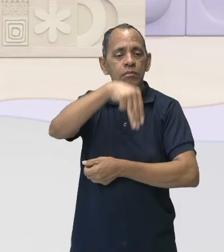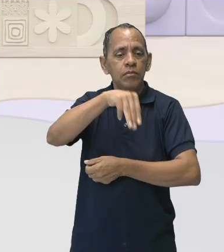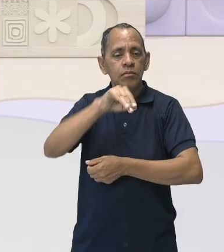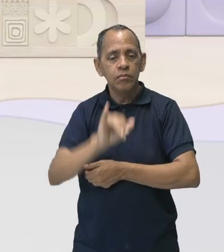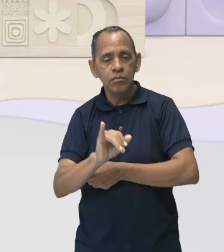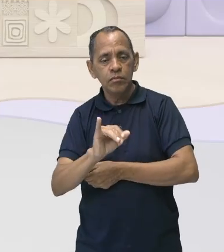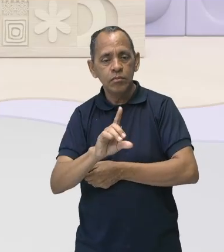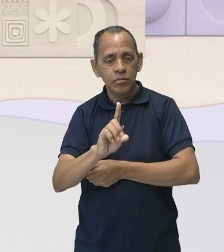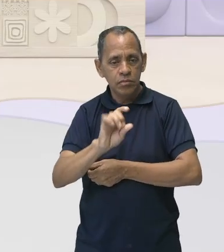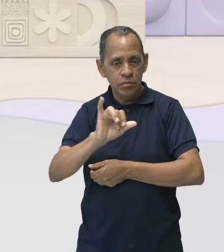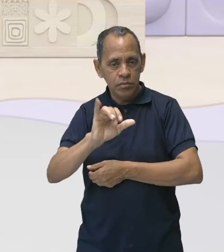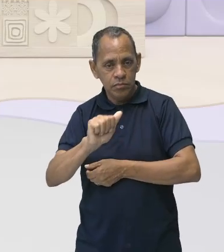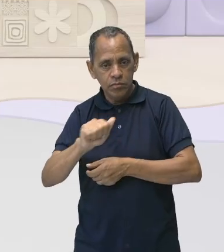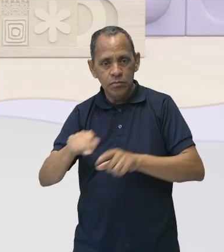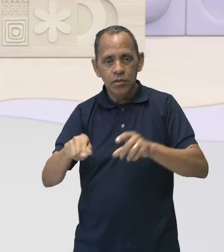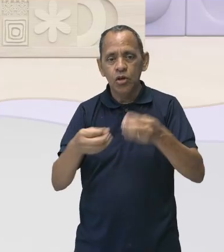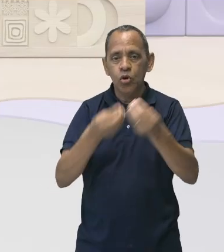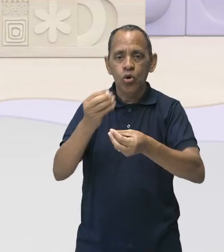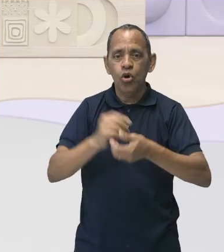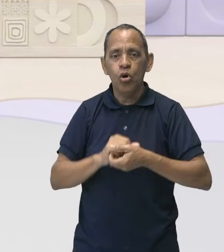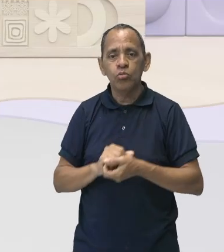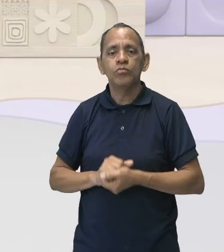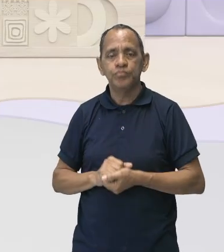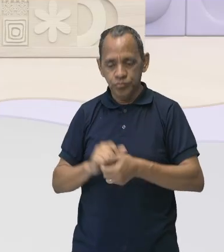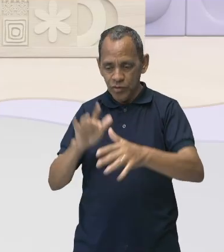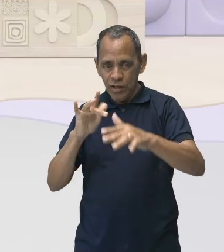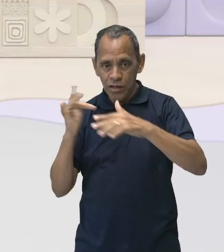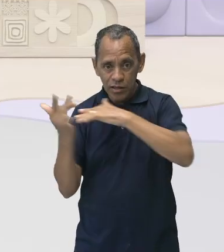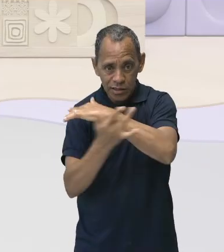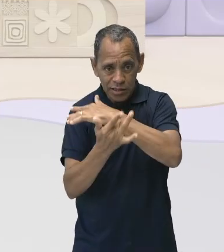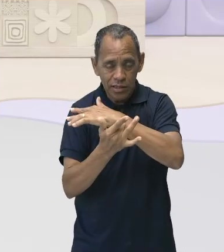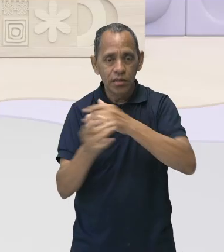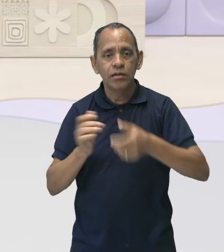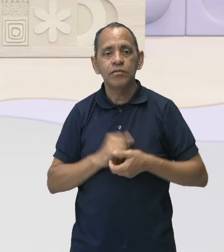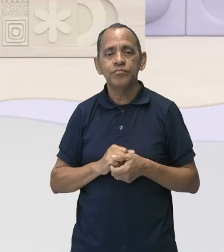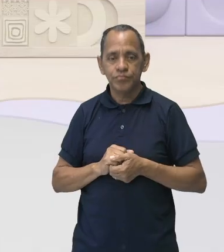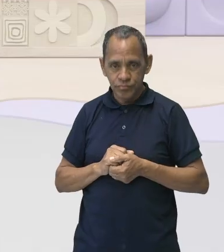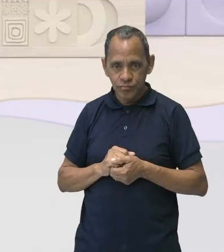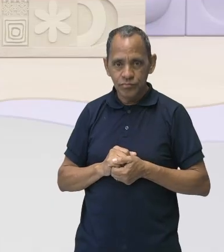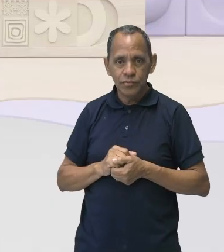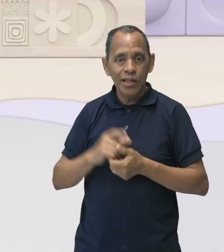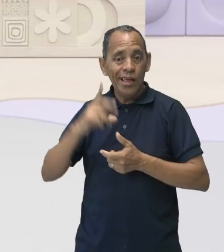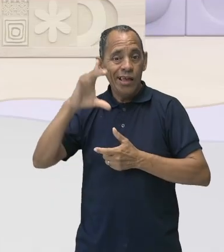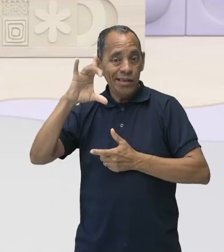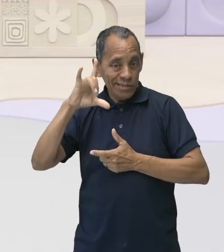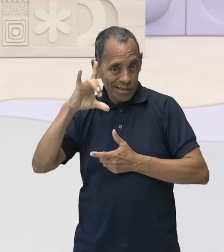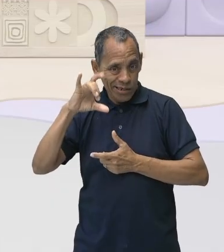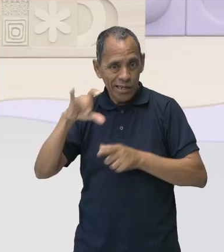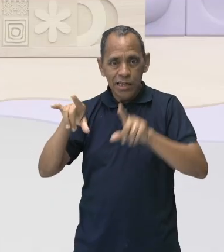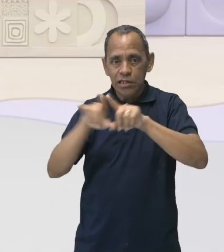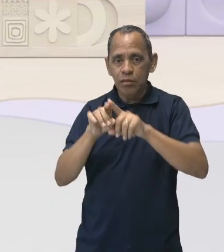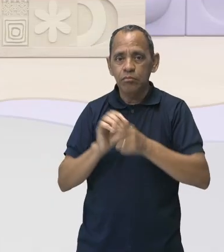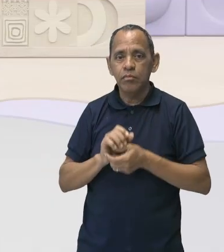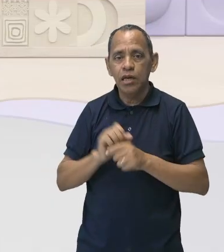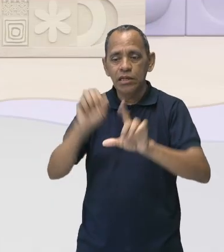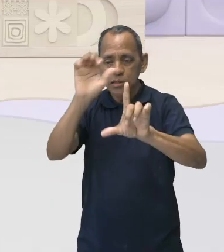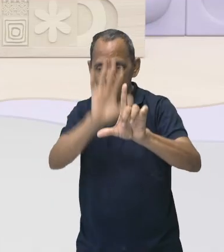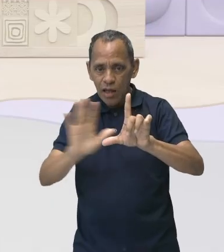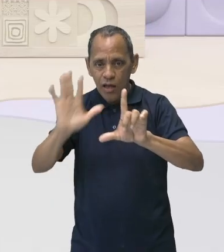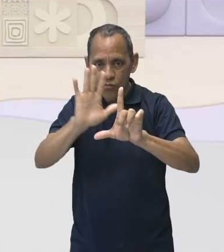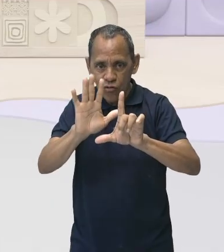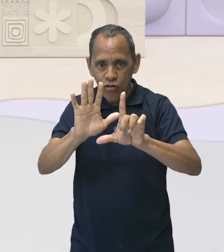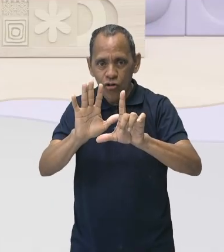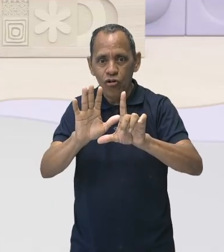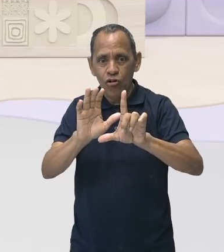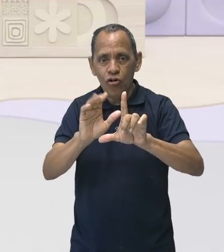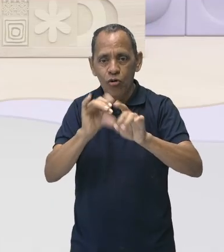até que ponto que TikTok, Instagram, né, tantas e tantas plataformas sociais impactam nesse